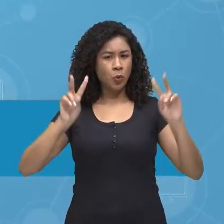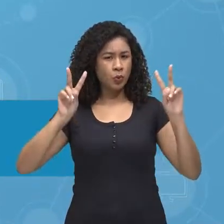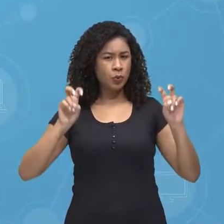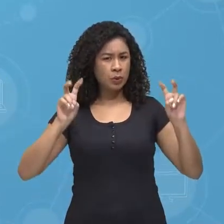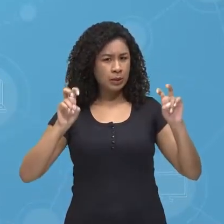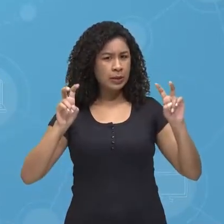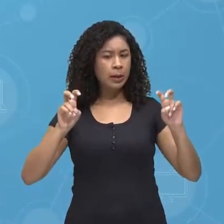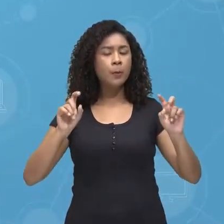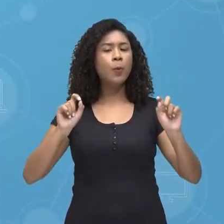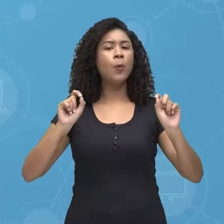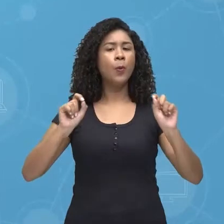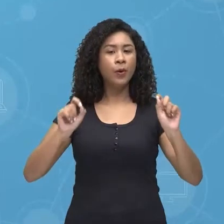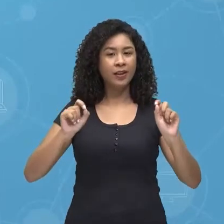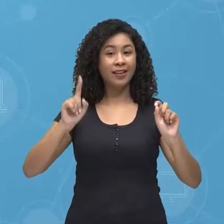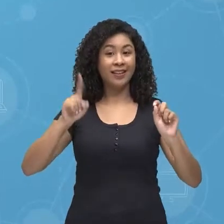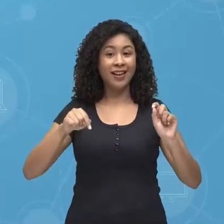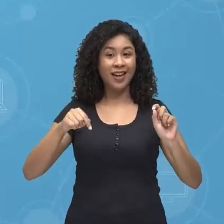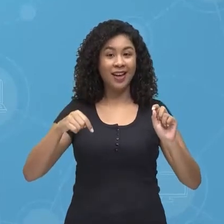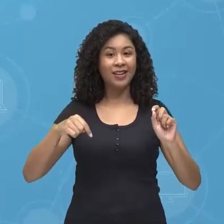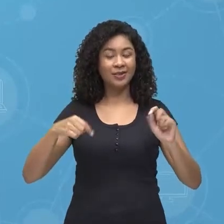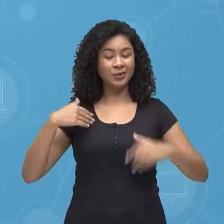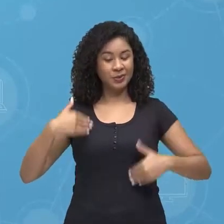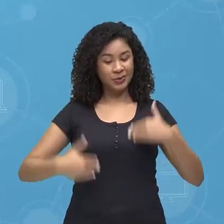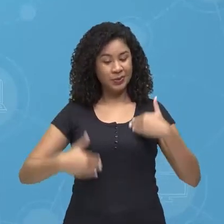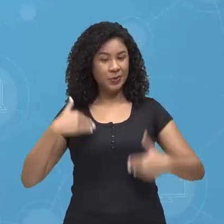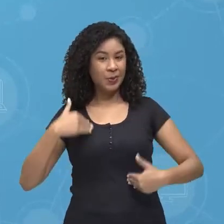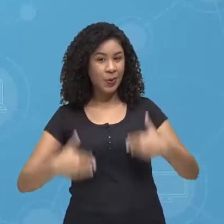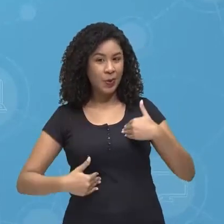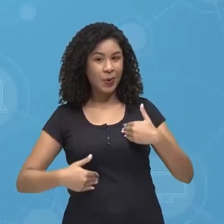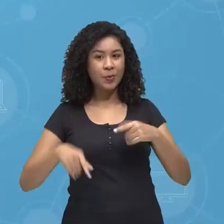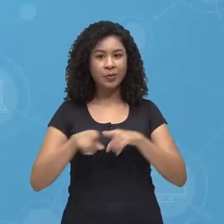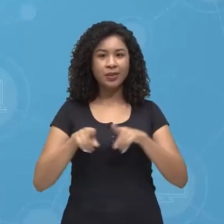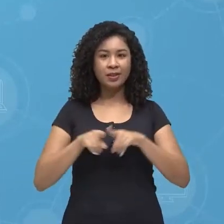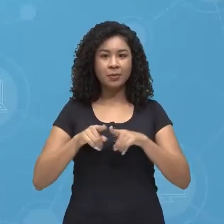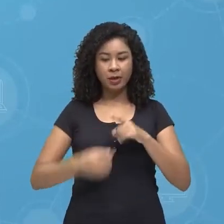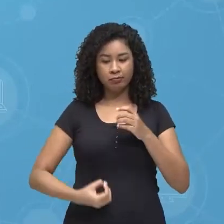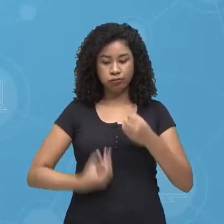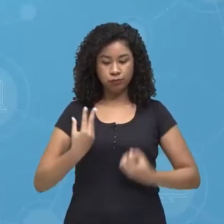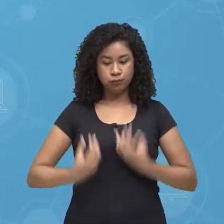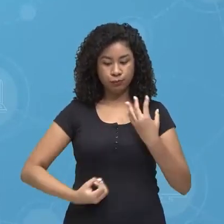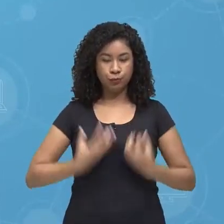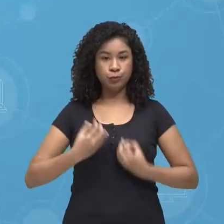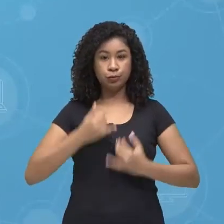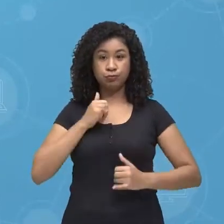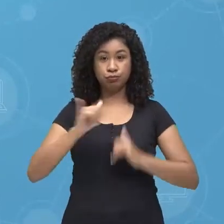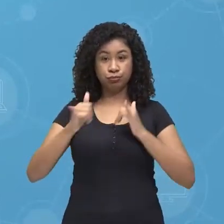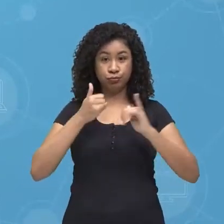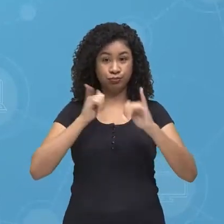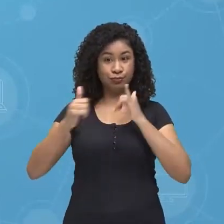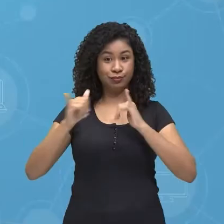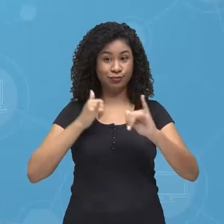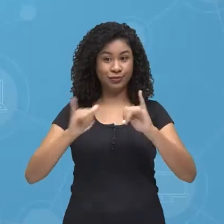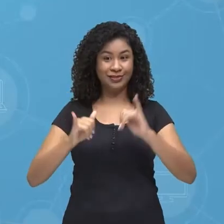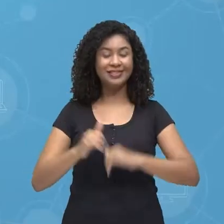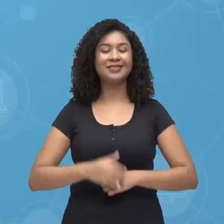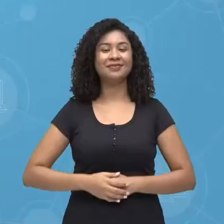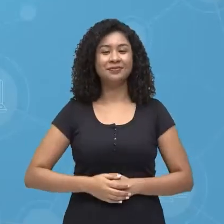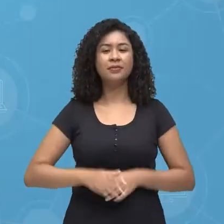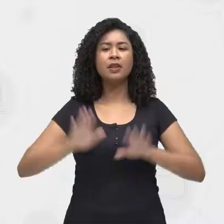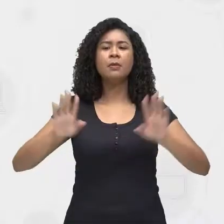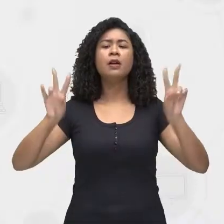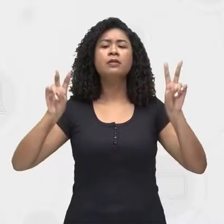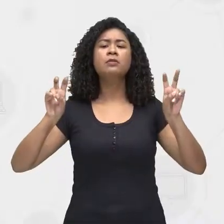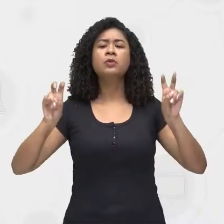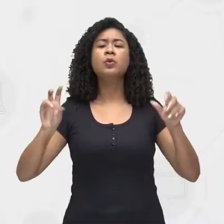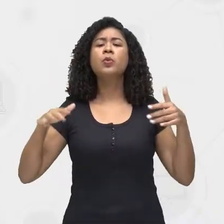com o nosso bem-estar, tem a ver com a nossa produção de energia. Qual será a aula? De que aula que eu estou falando, né? Vamos aí